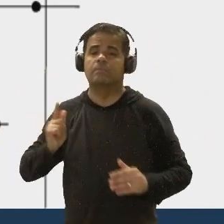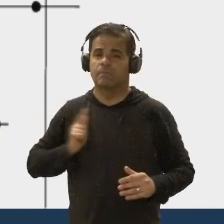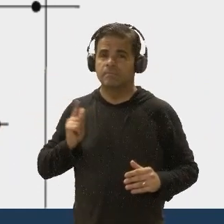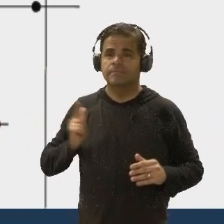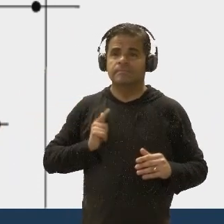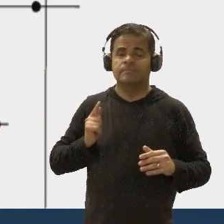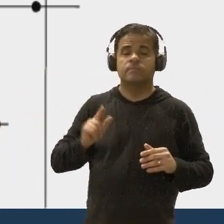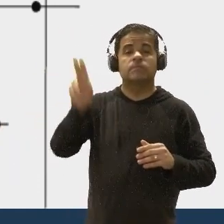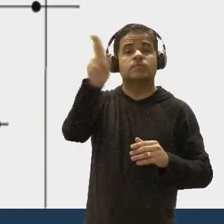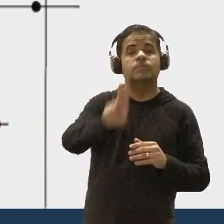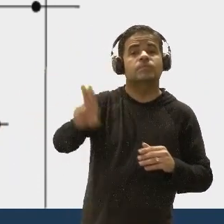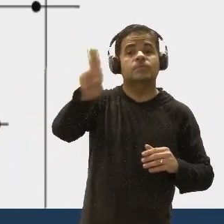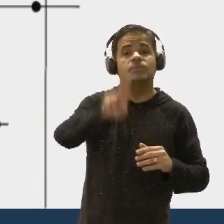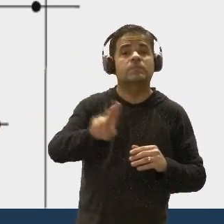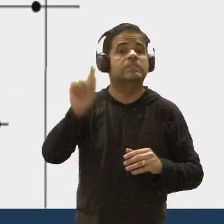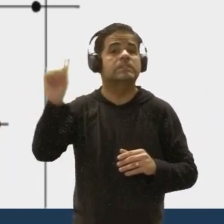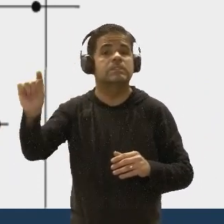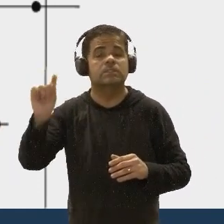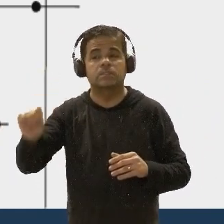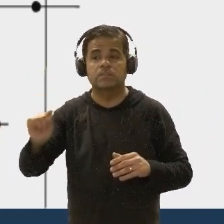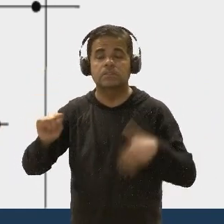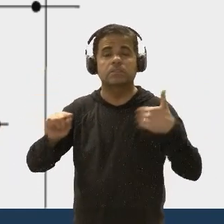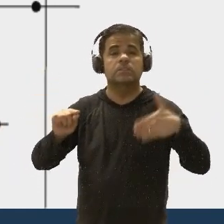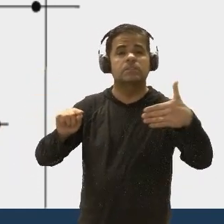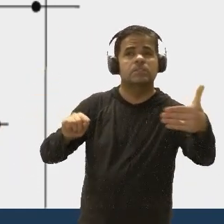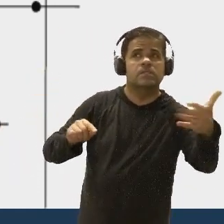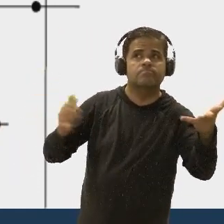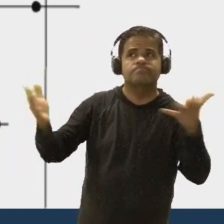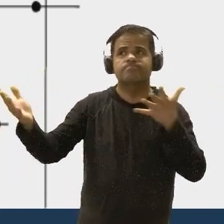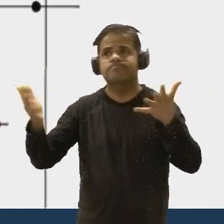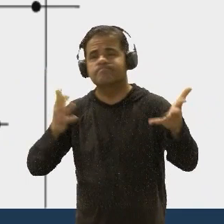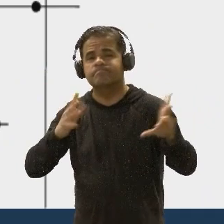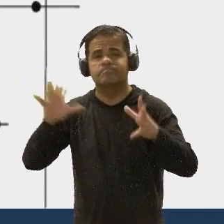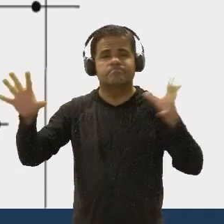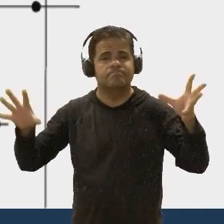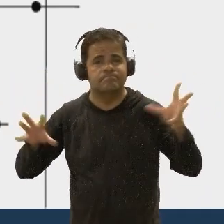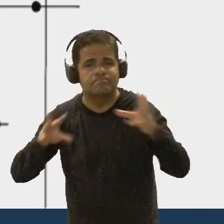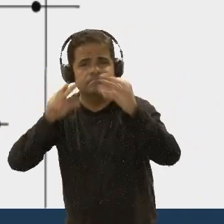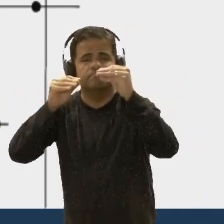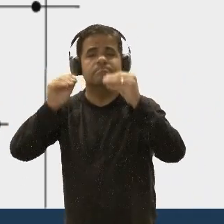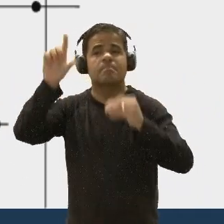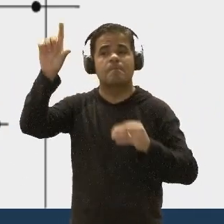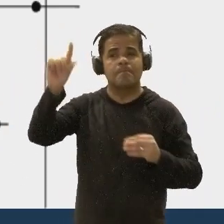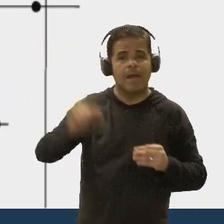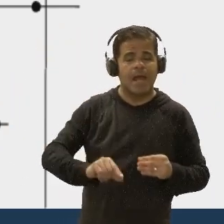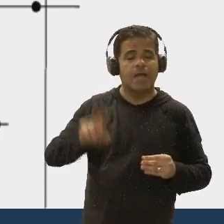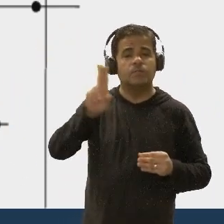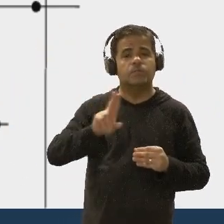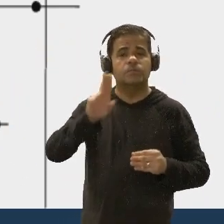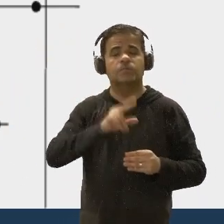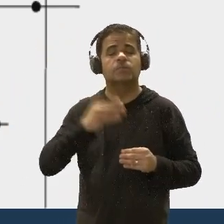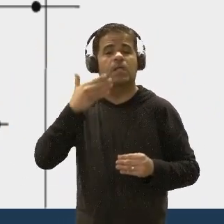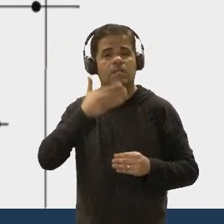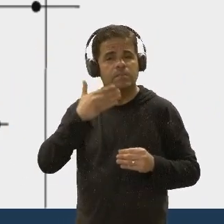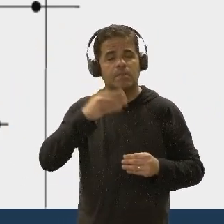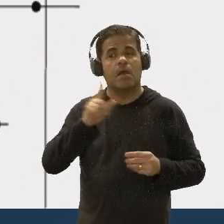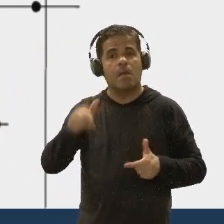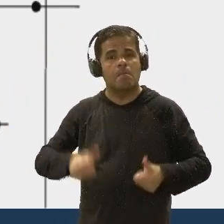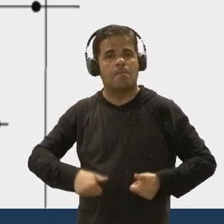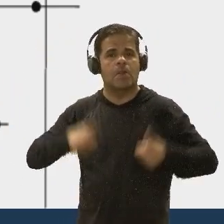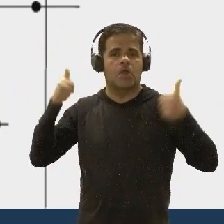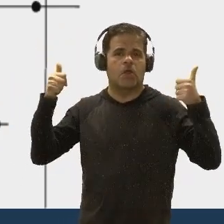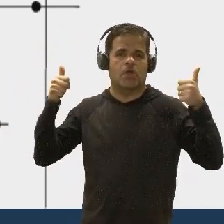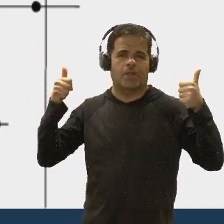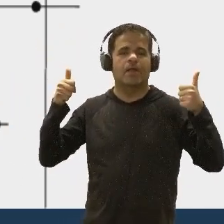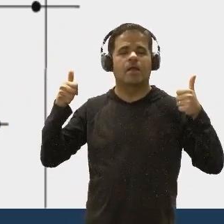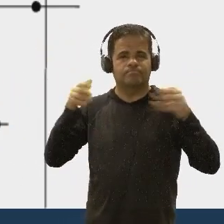seja, o uso de suplementos com baixo índice glicêmico melhora a